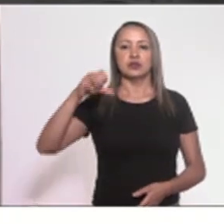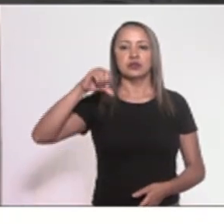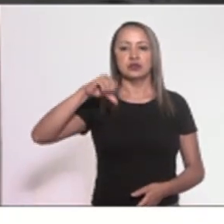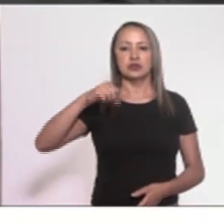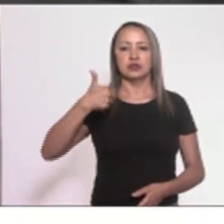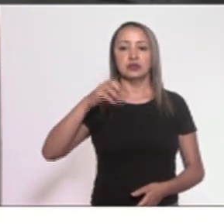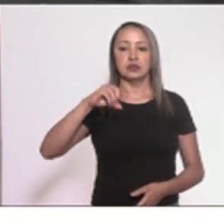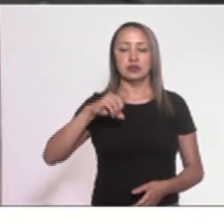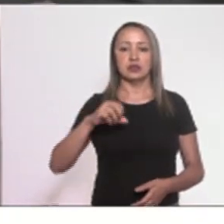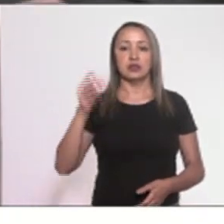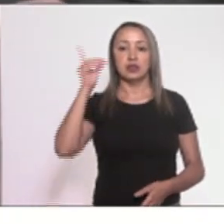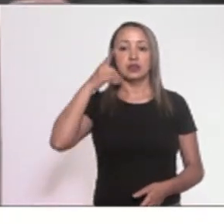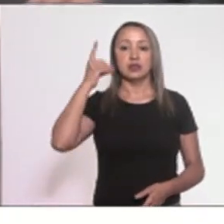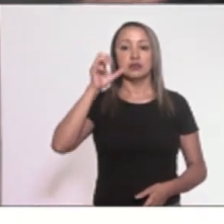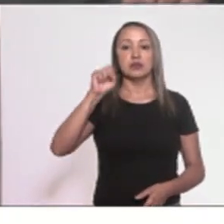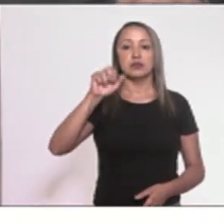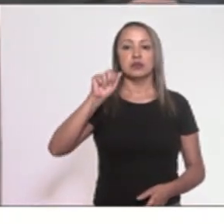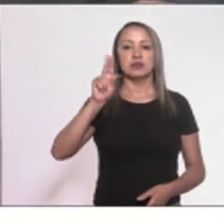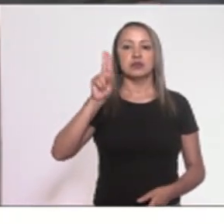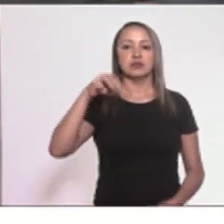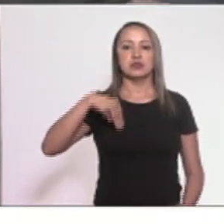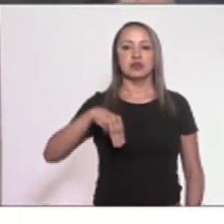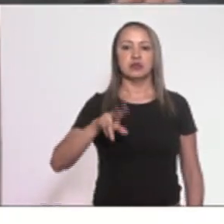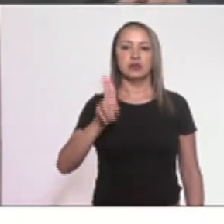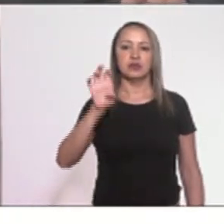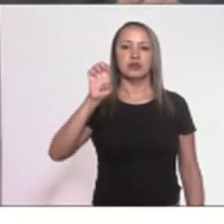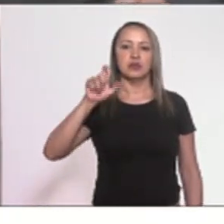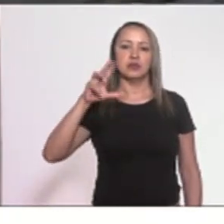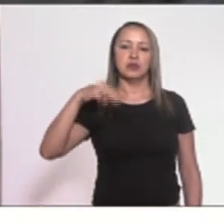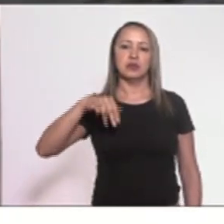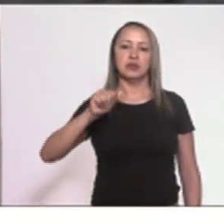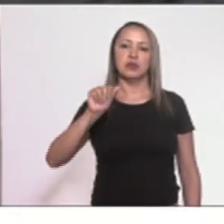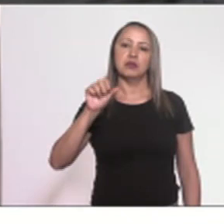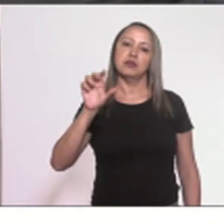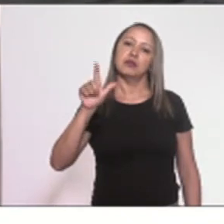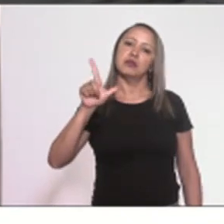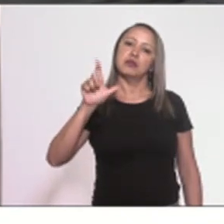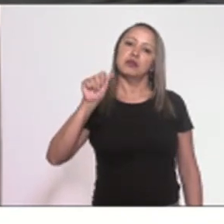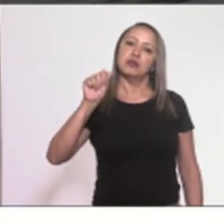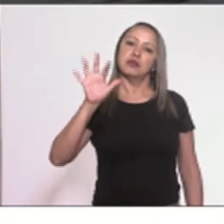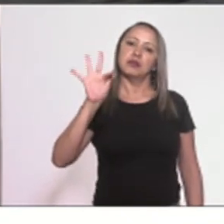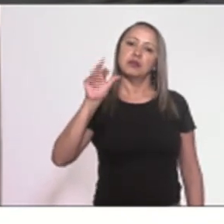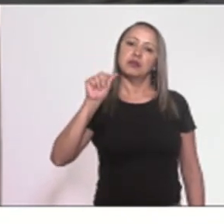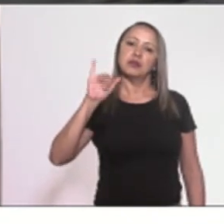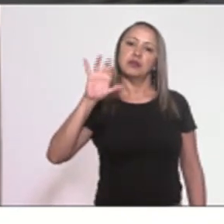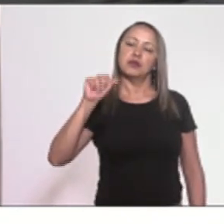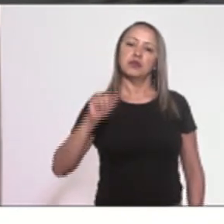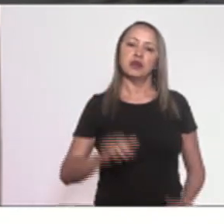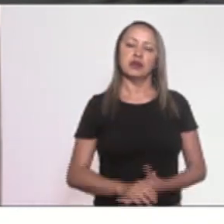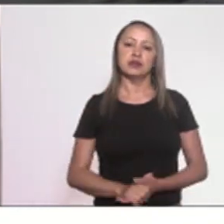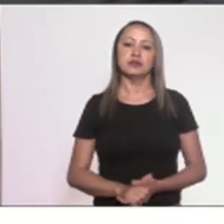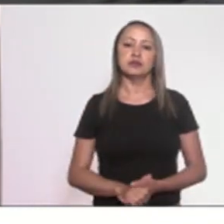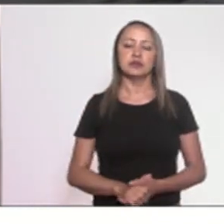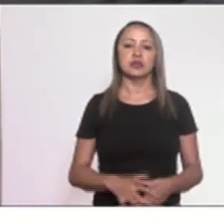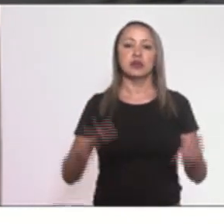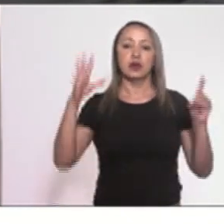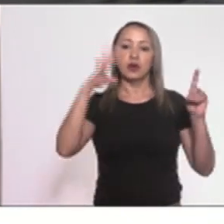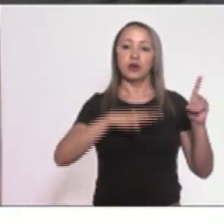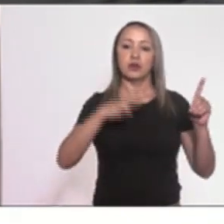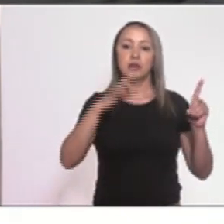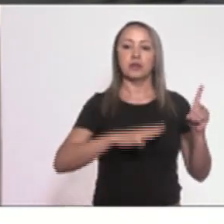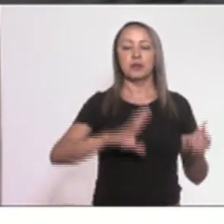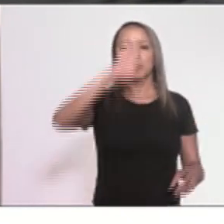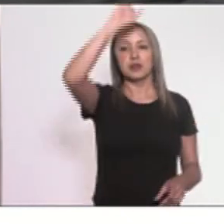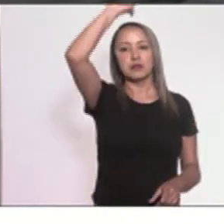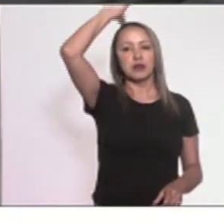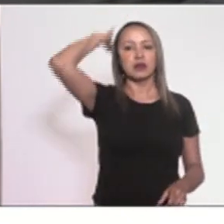Malafaia, que requer a sessão plenária Barbosa Lima Subir para a realização de sessão solene em homenagem ao Corpo de Bombeiros Militar do Estado do Rio de Janeiro. Parecer